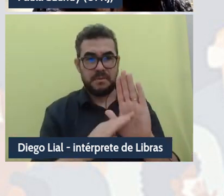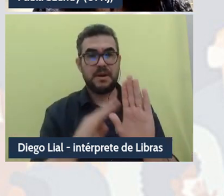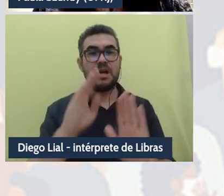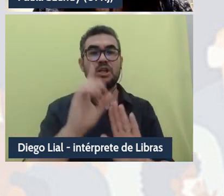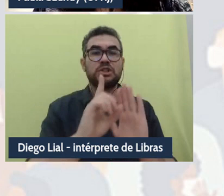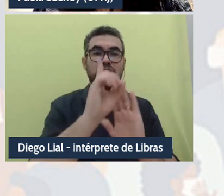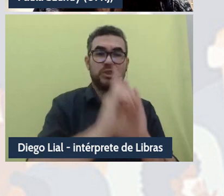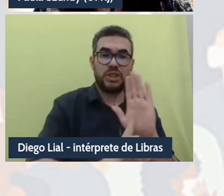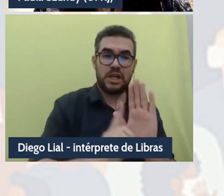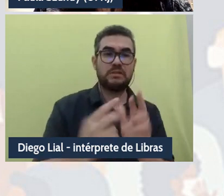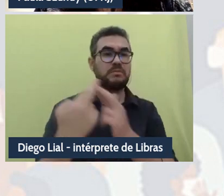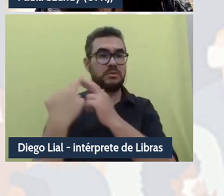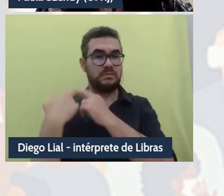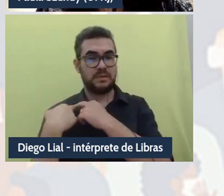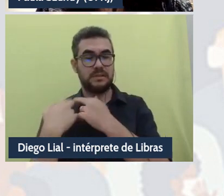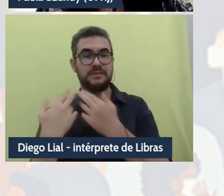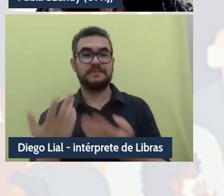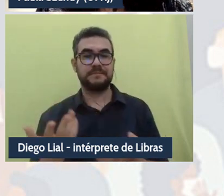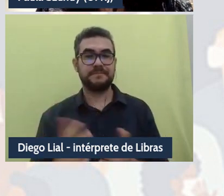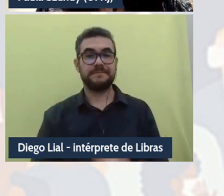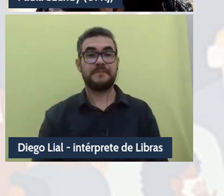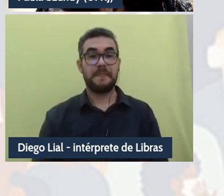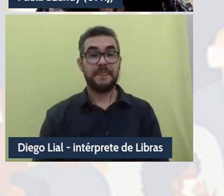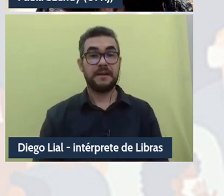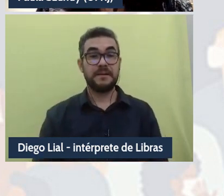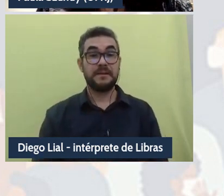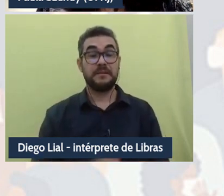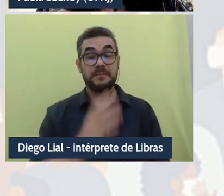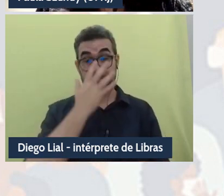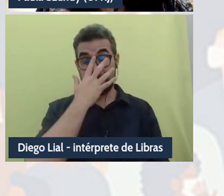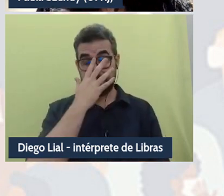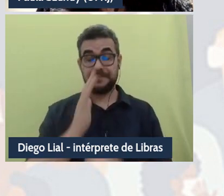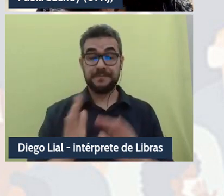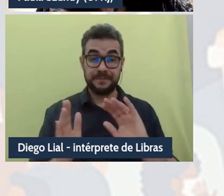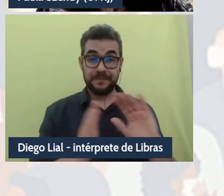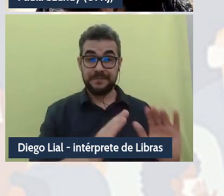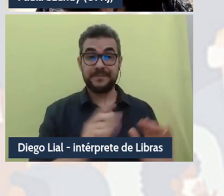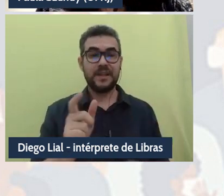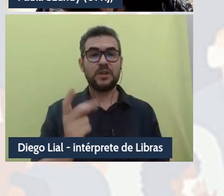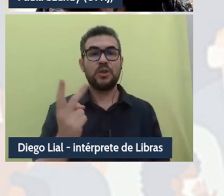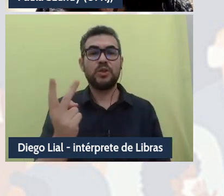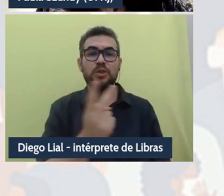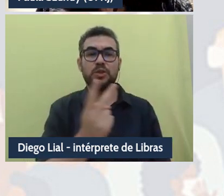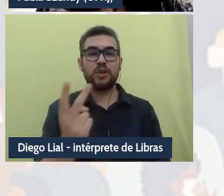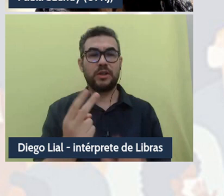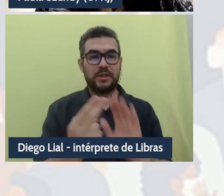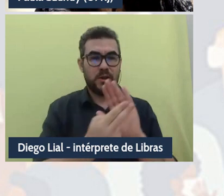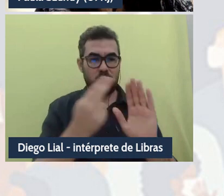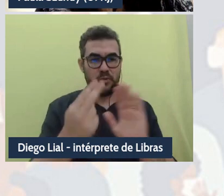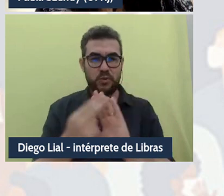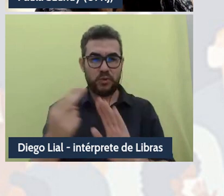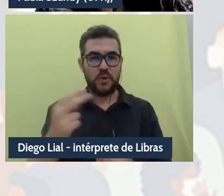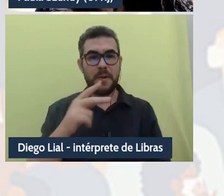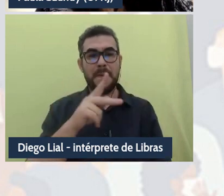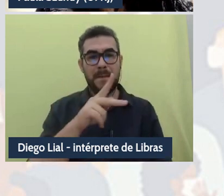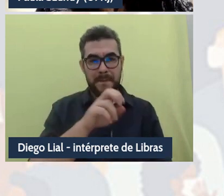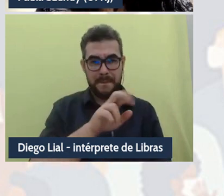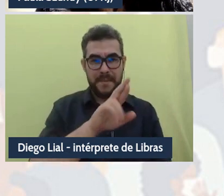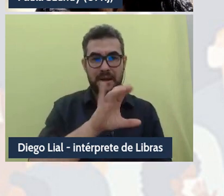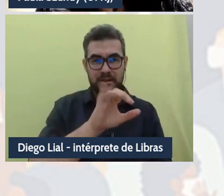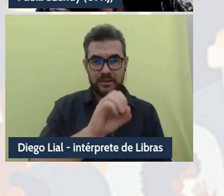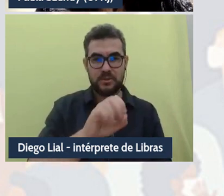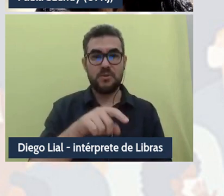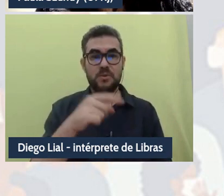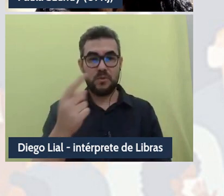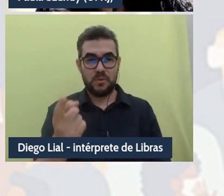o Pécio e Flubacher, né, num livro sobre neoliberalismo e educação, eles nos lembram